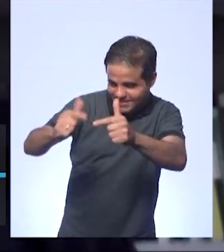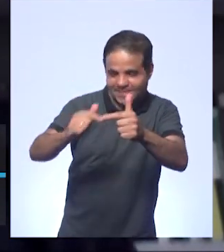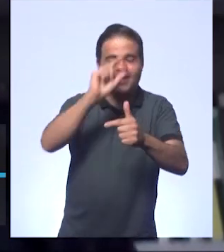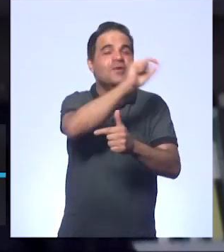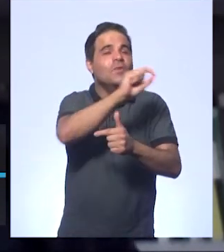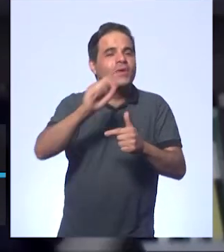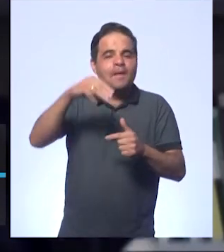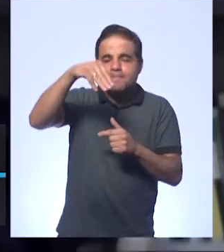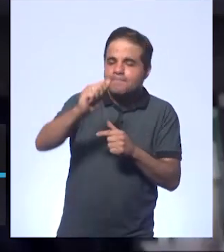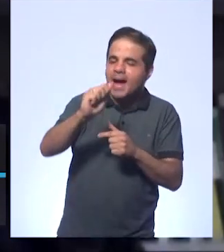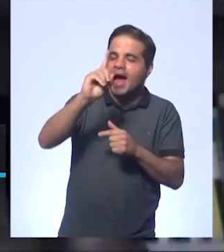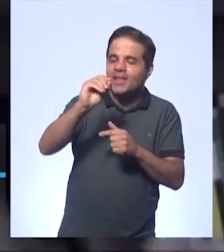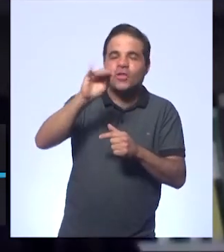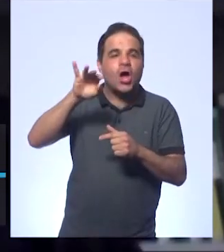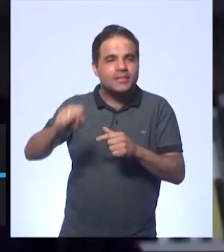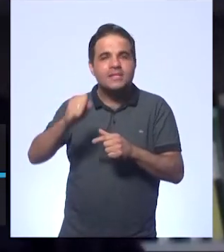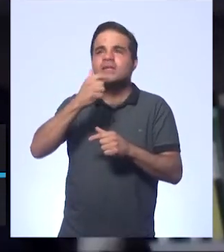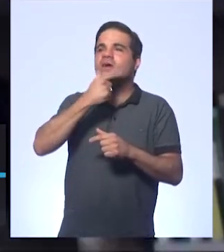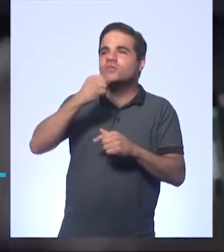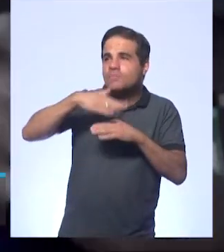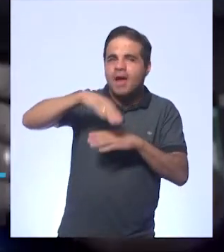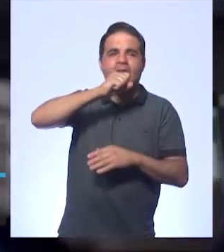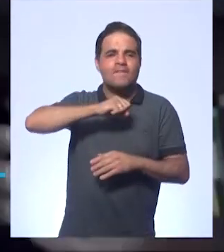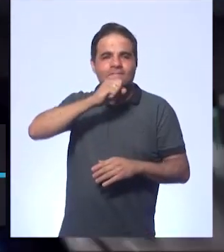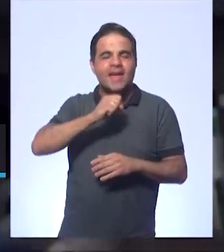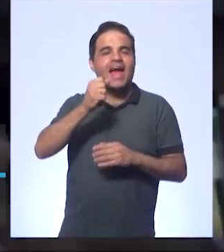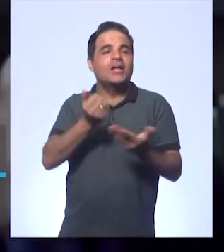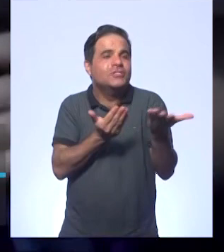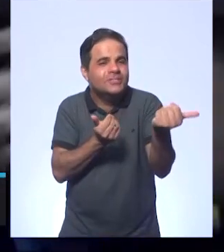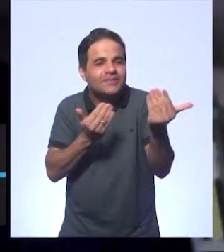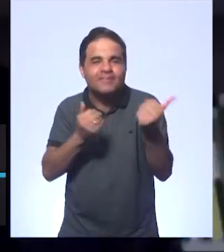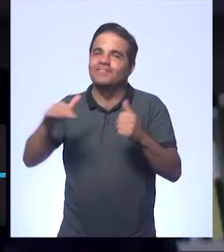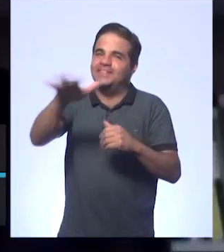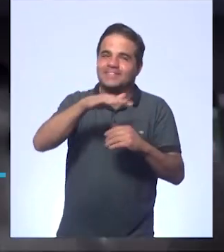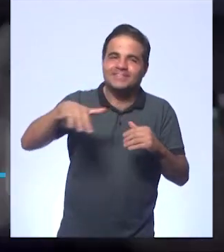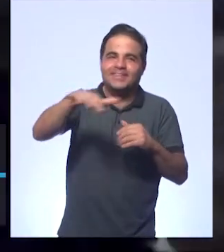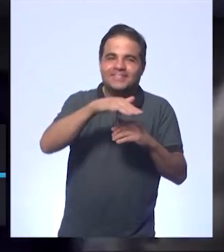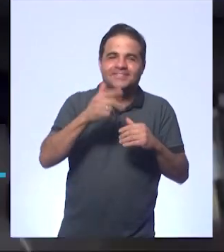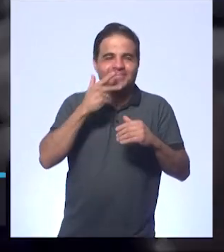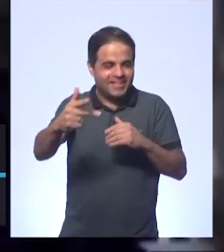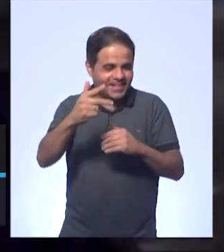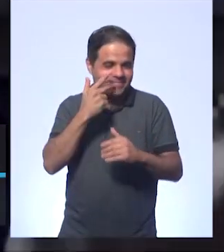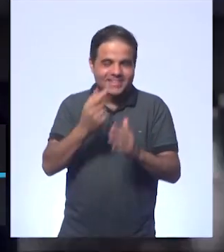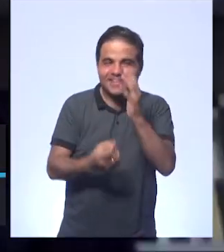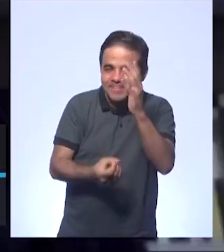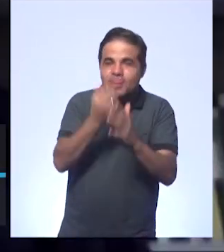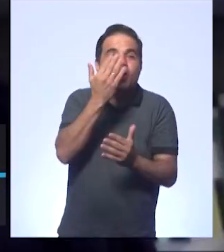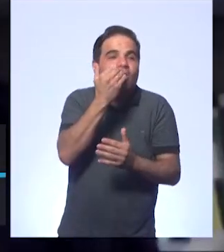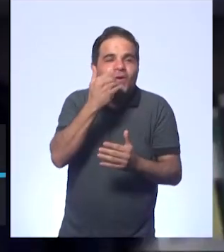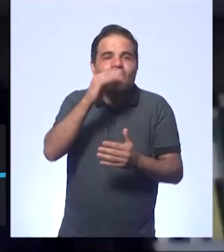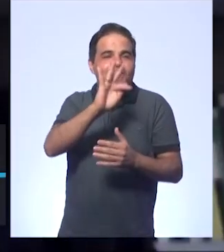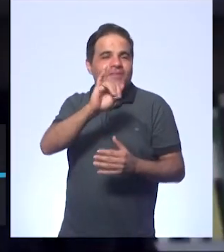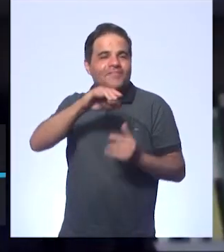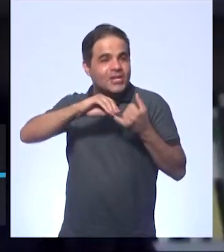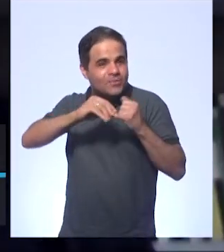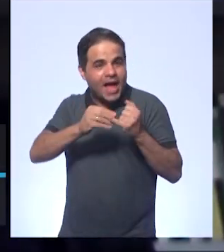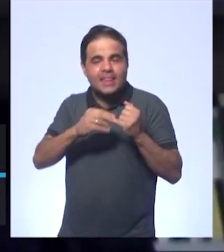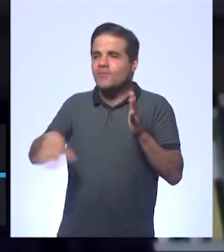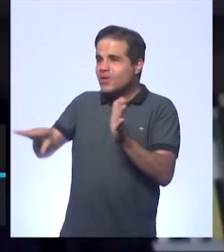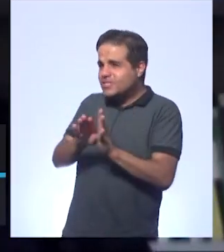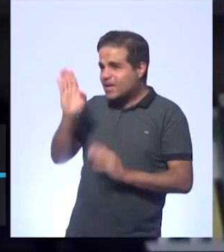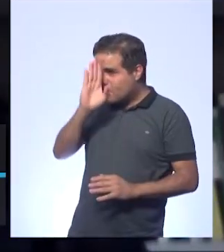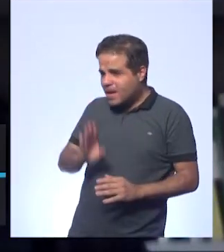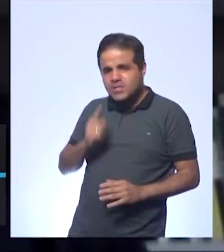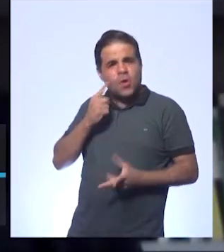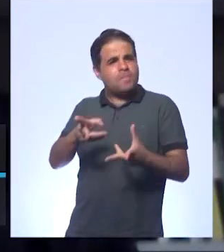os madodas? São os anciãos. Então, os jovens, crianças, assim, não comem feijoada. Aí, quando eu cheguei no Brasil,